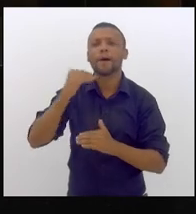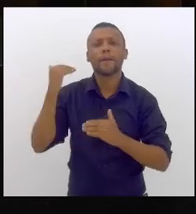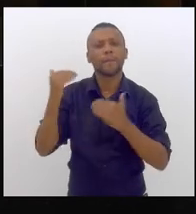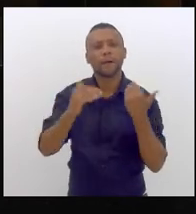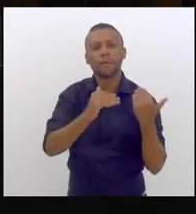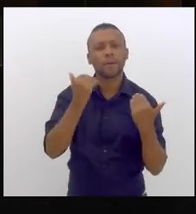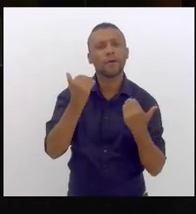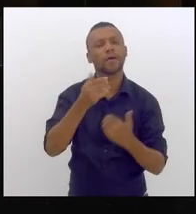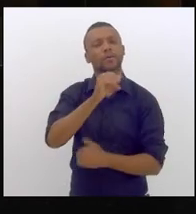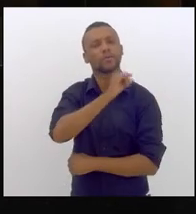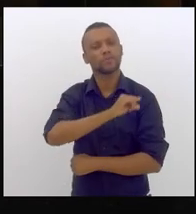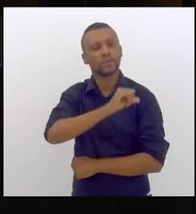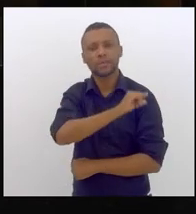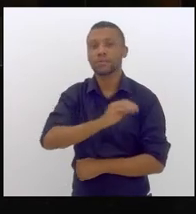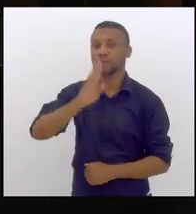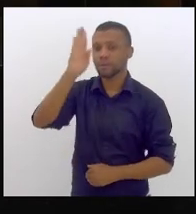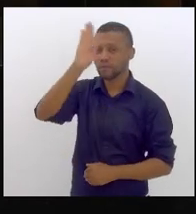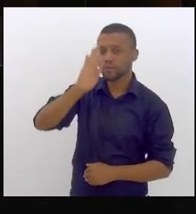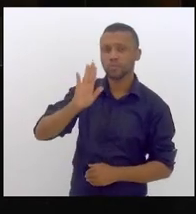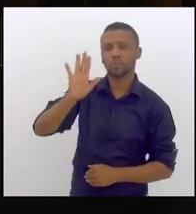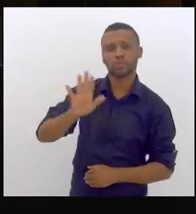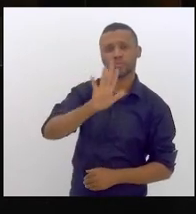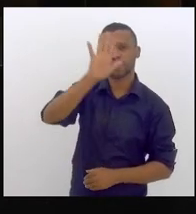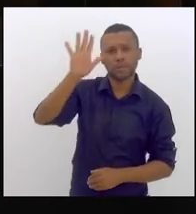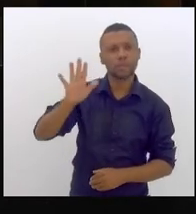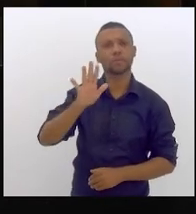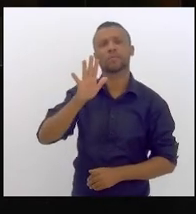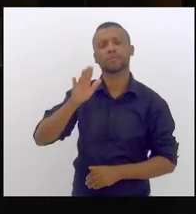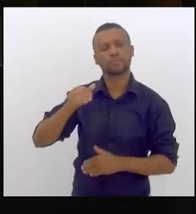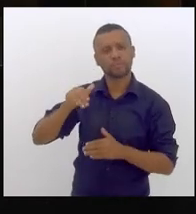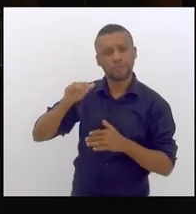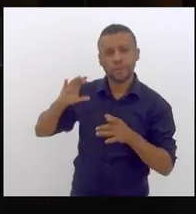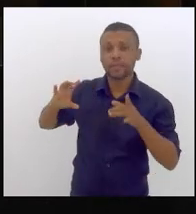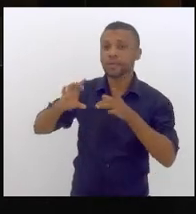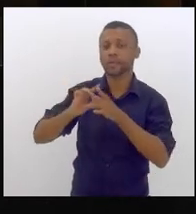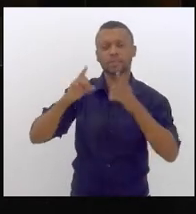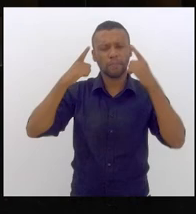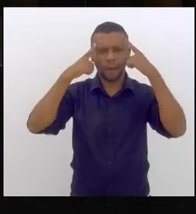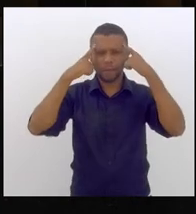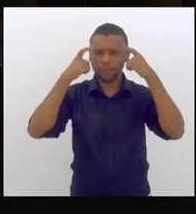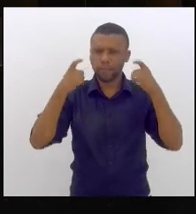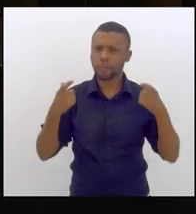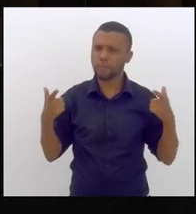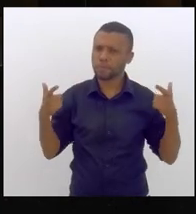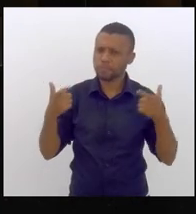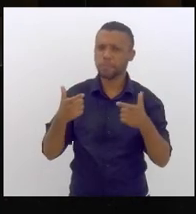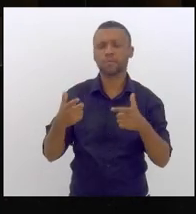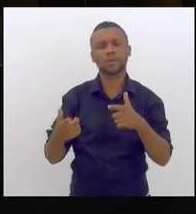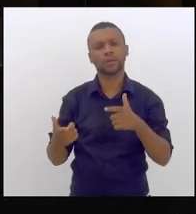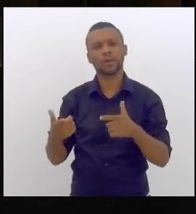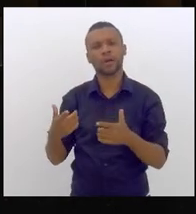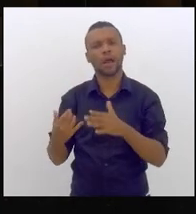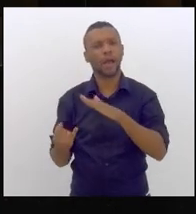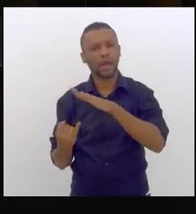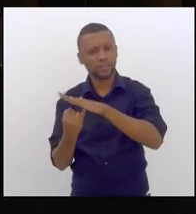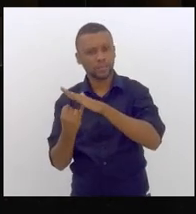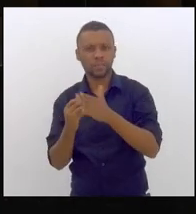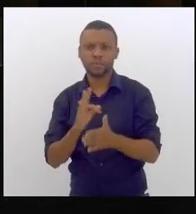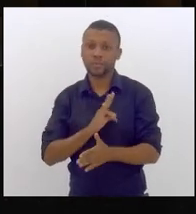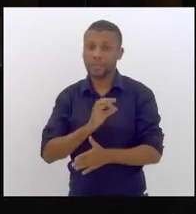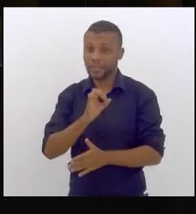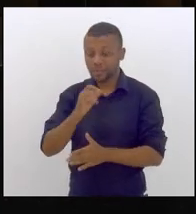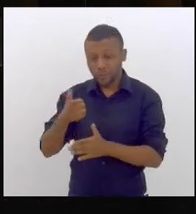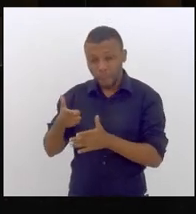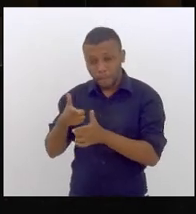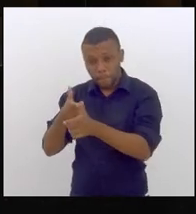Rio de Janeiro e no Brasil, a partir de uma violência que é institucionalizada, que se não mata na